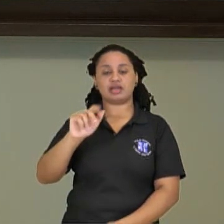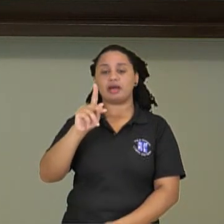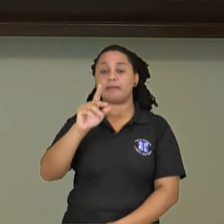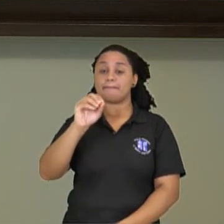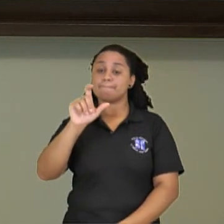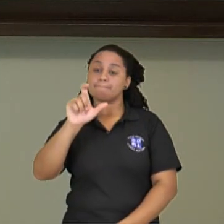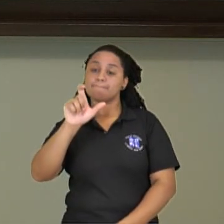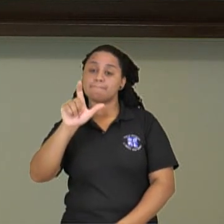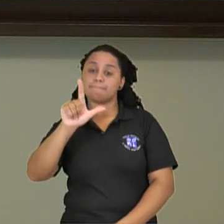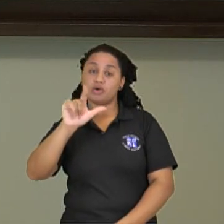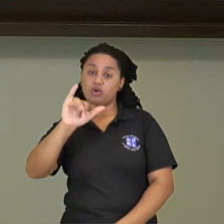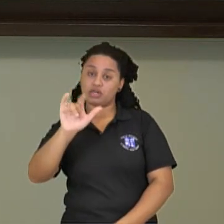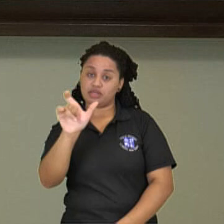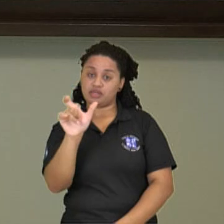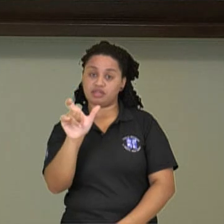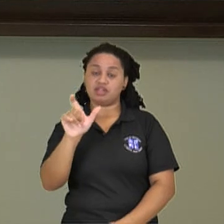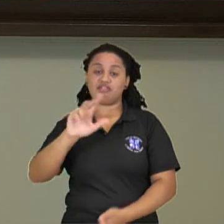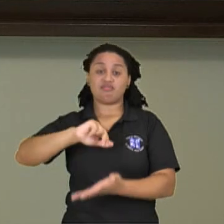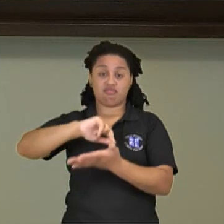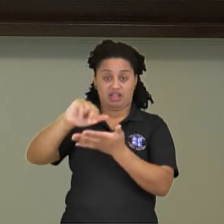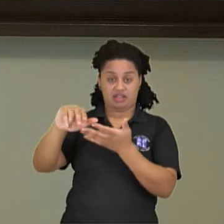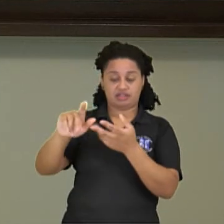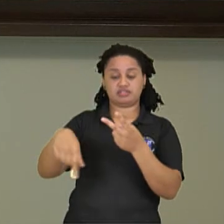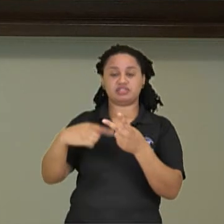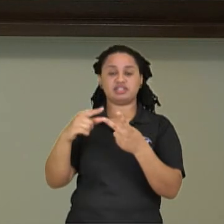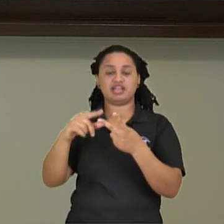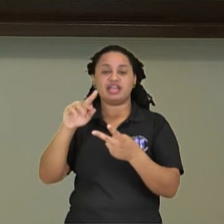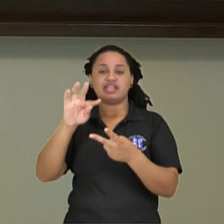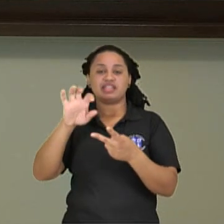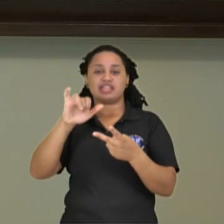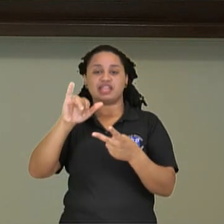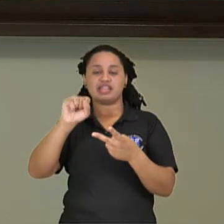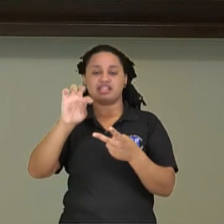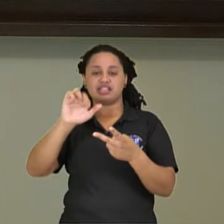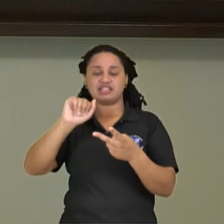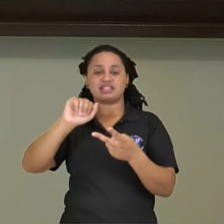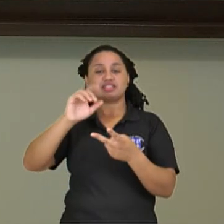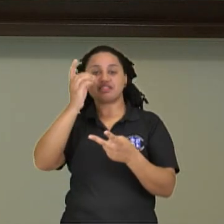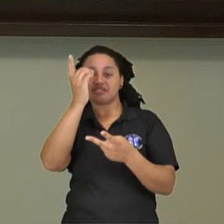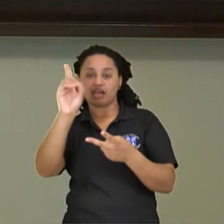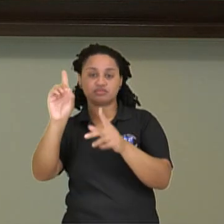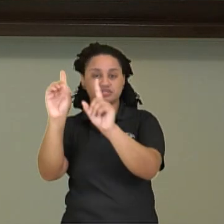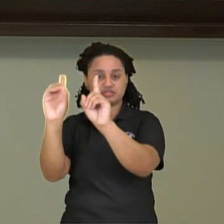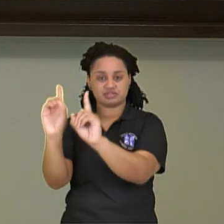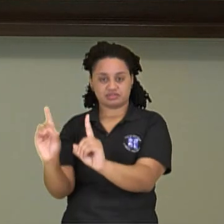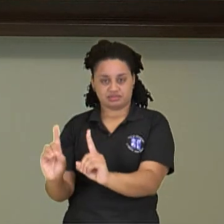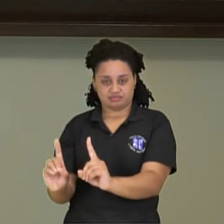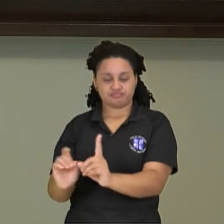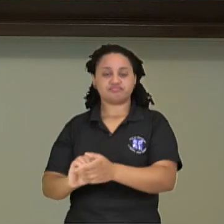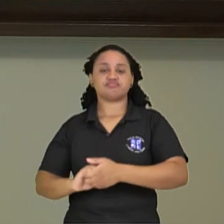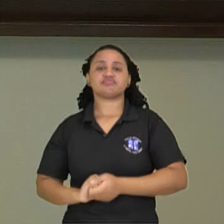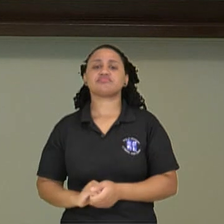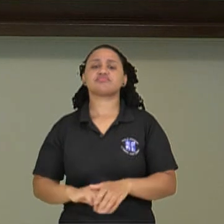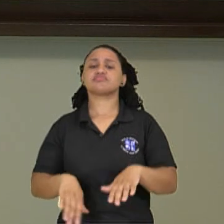Então, será que vocês acertaram? Vamos ver qual é a resposta correta.